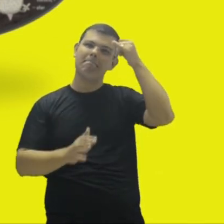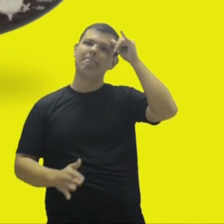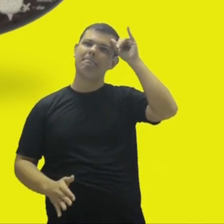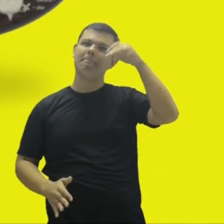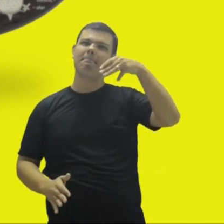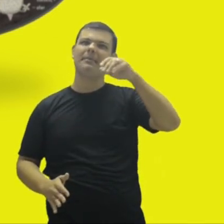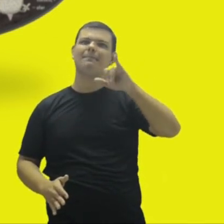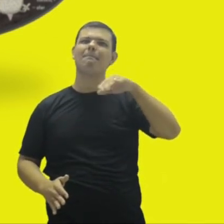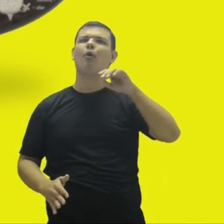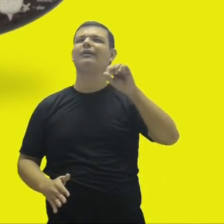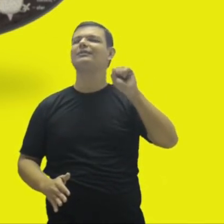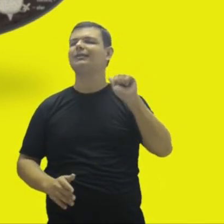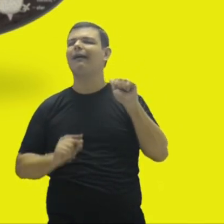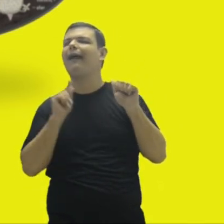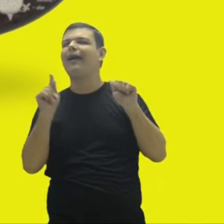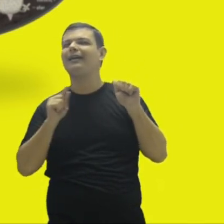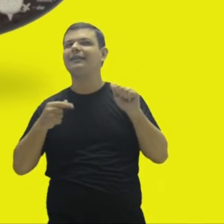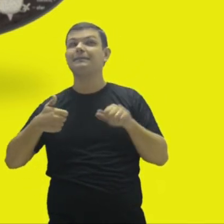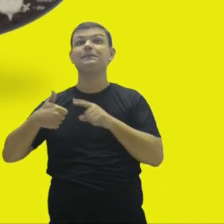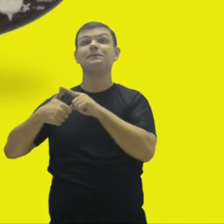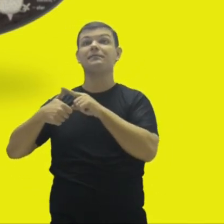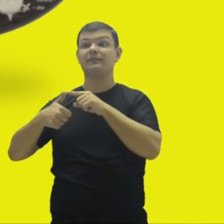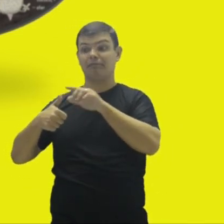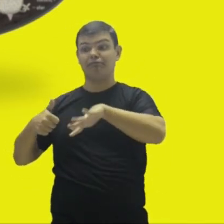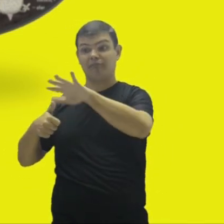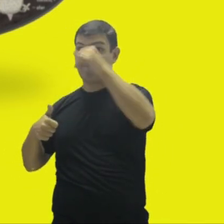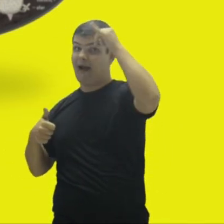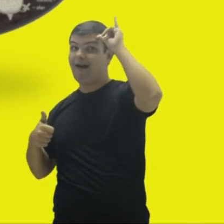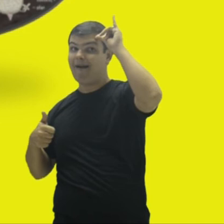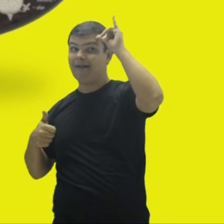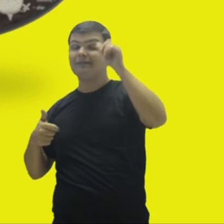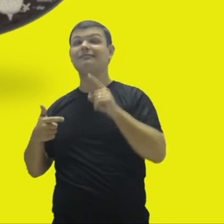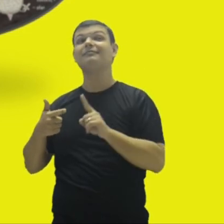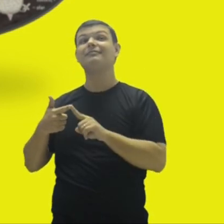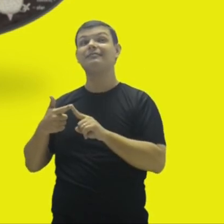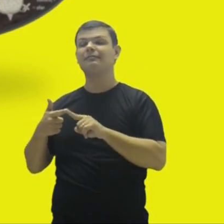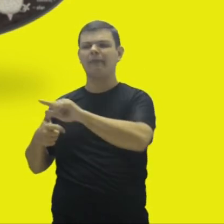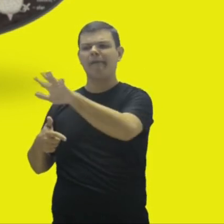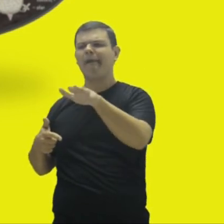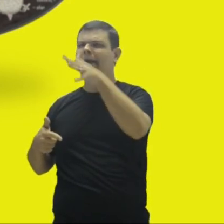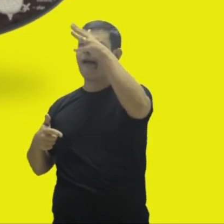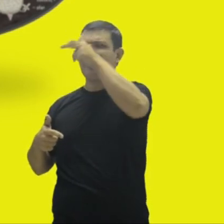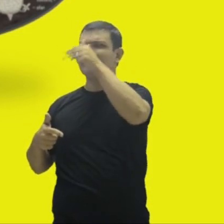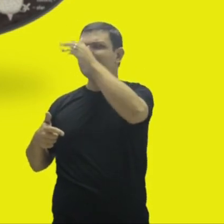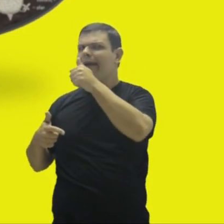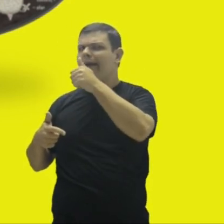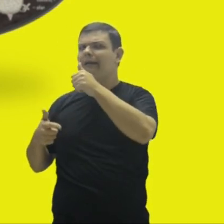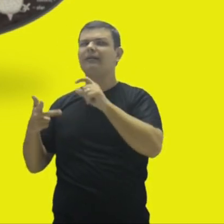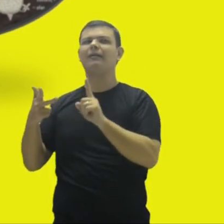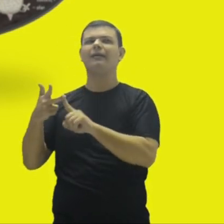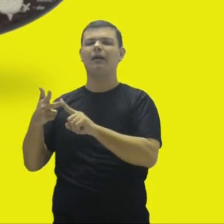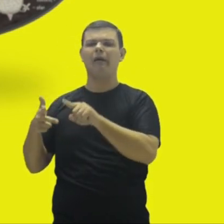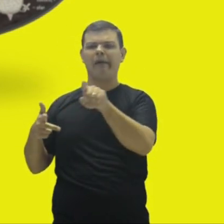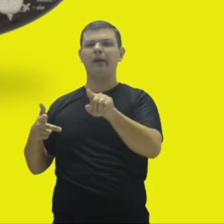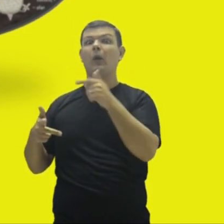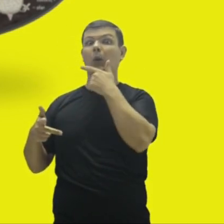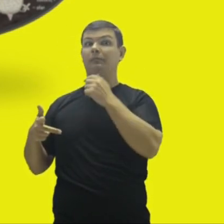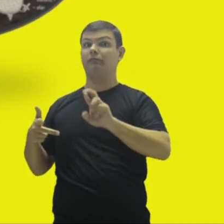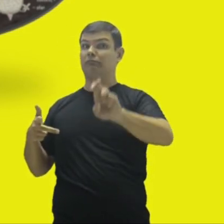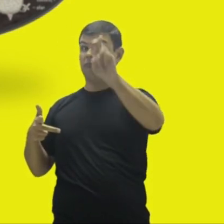fácil essa. Primeira opção, as vacas. Segunda, as galinhas. Terceira,